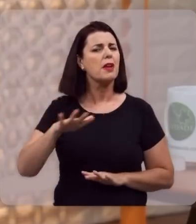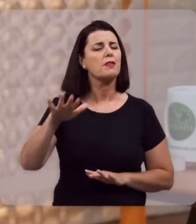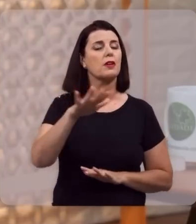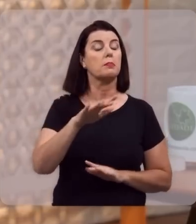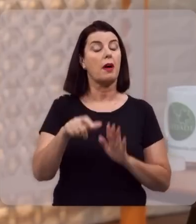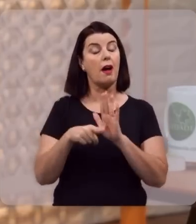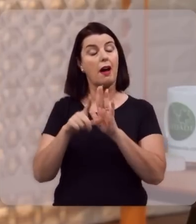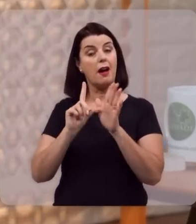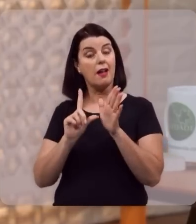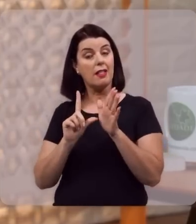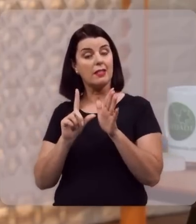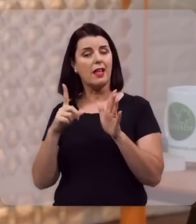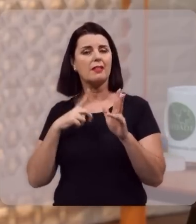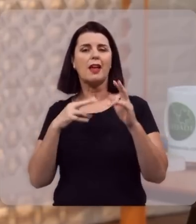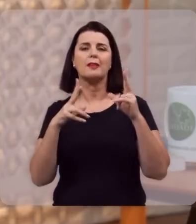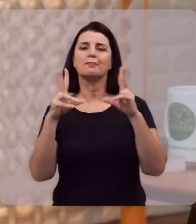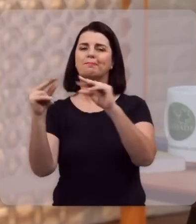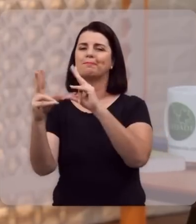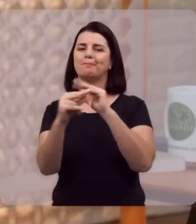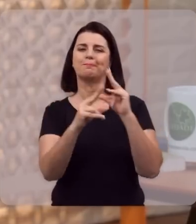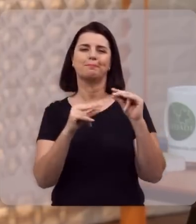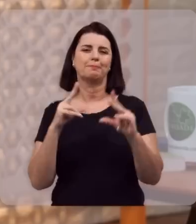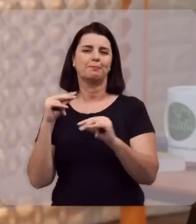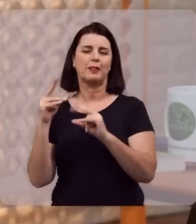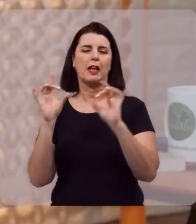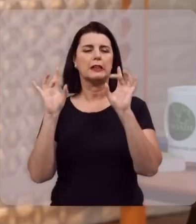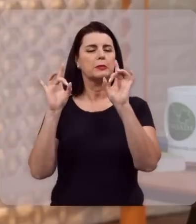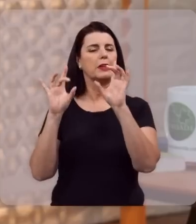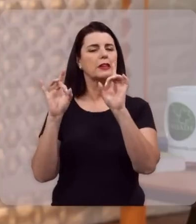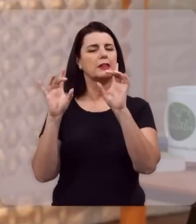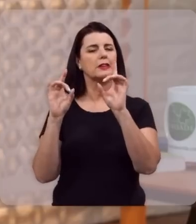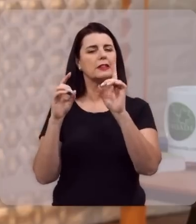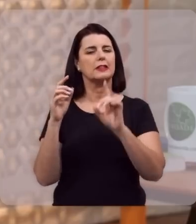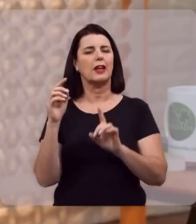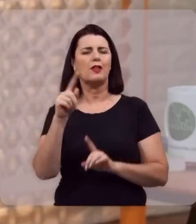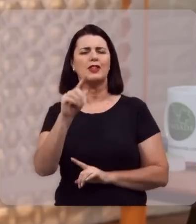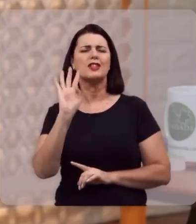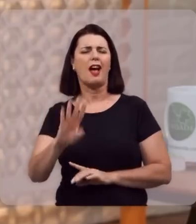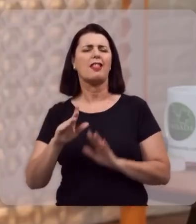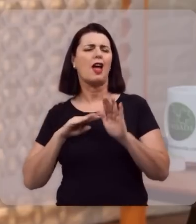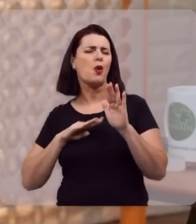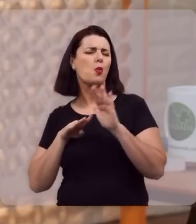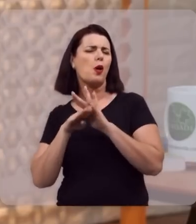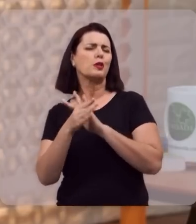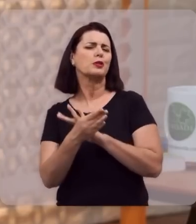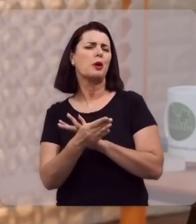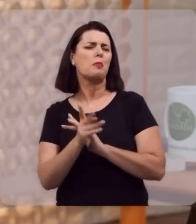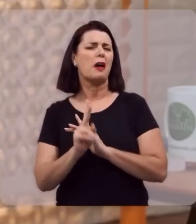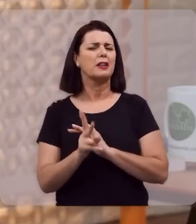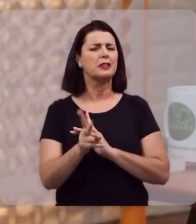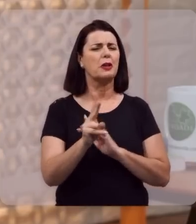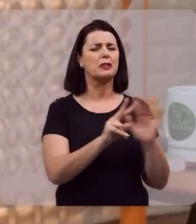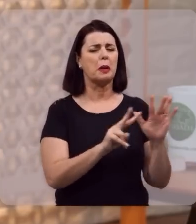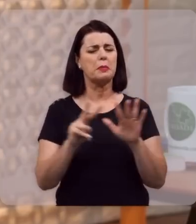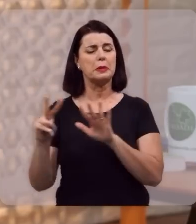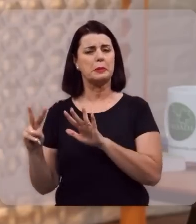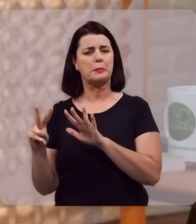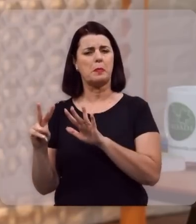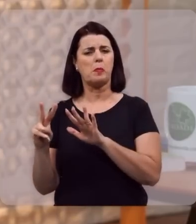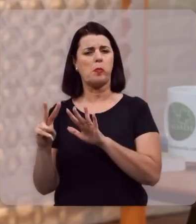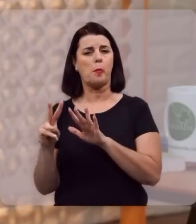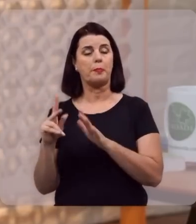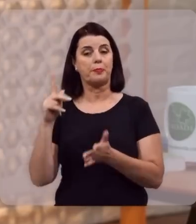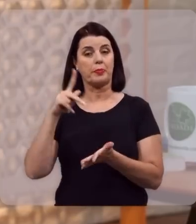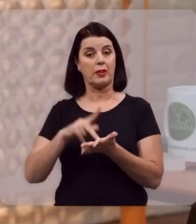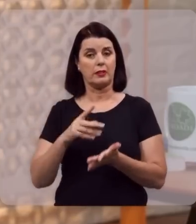mas antes disso, tem um bate-papo especial. Bate-papo que você já tem se acostumado a ver todas as semanas